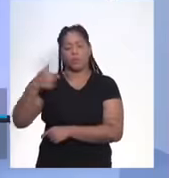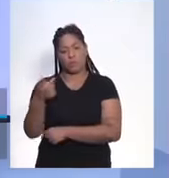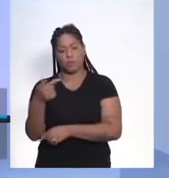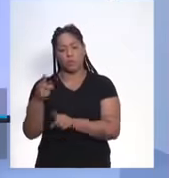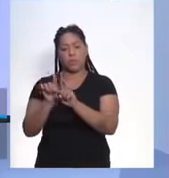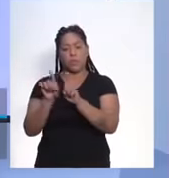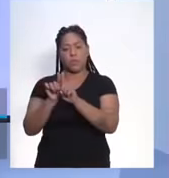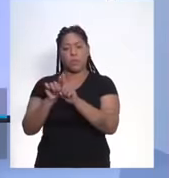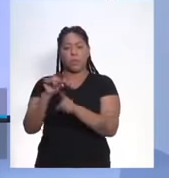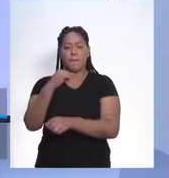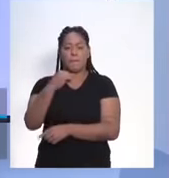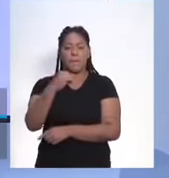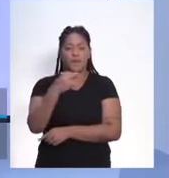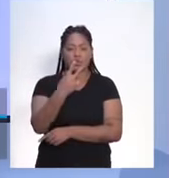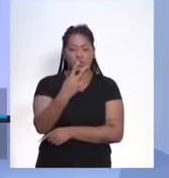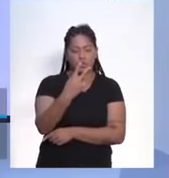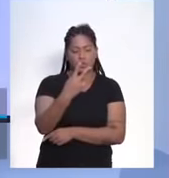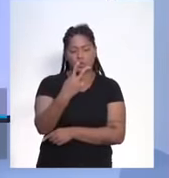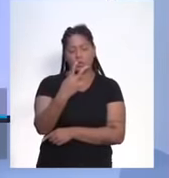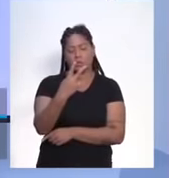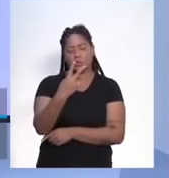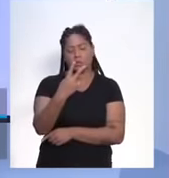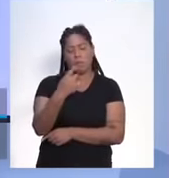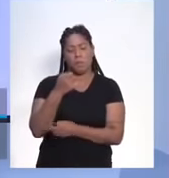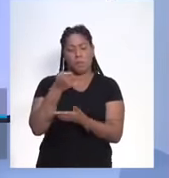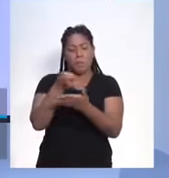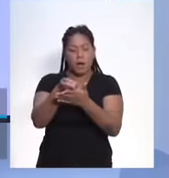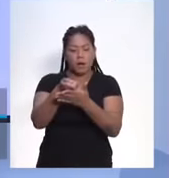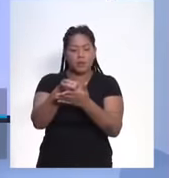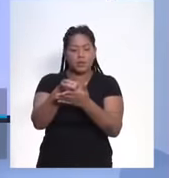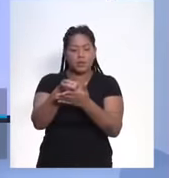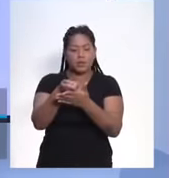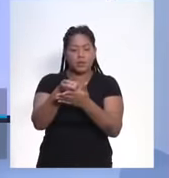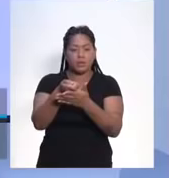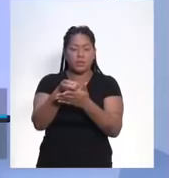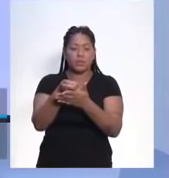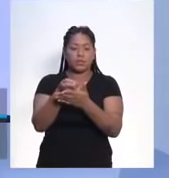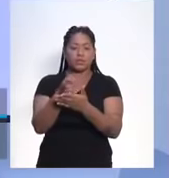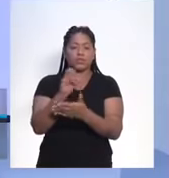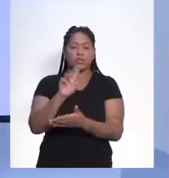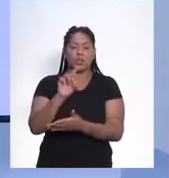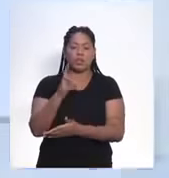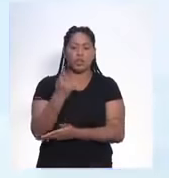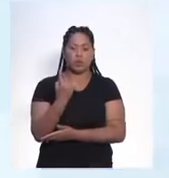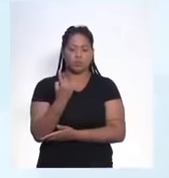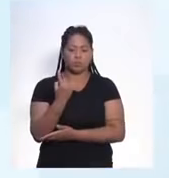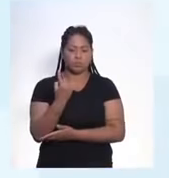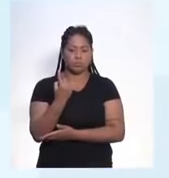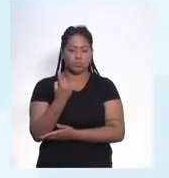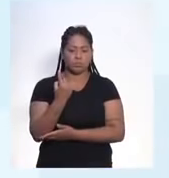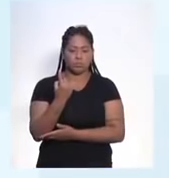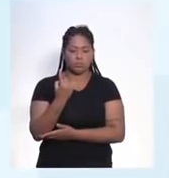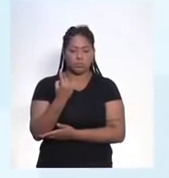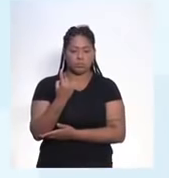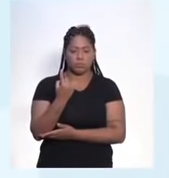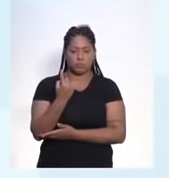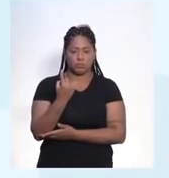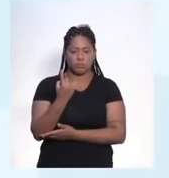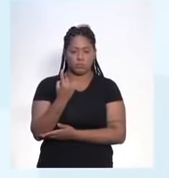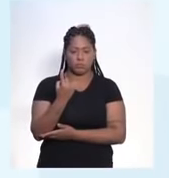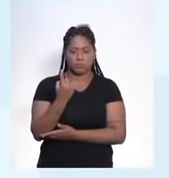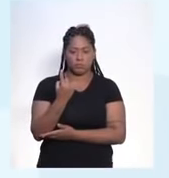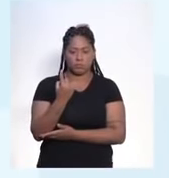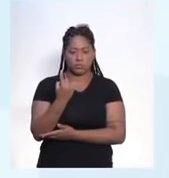outro eu devo e tenho dois aquela história eu pago né Oi pode falar até minha para ele se vai ficar o par